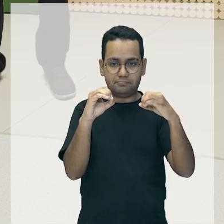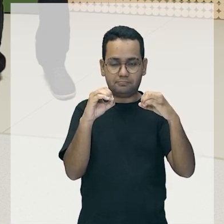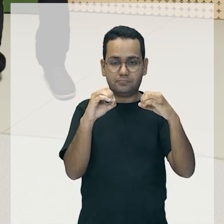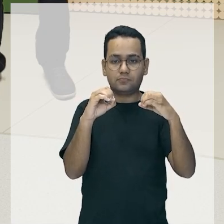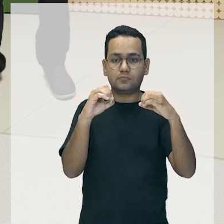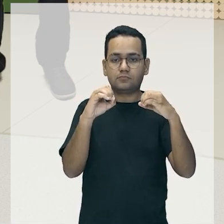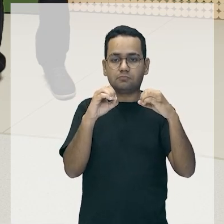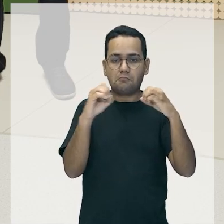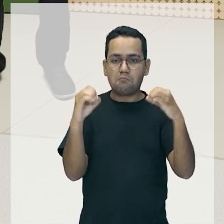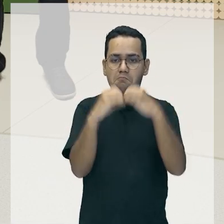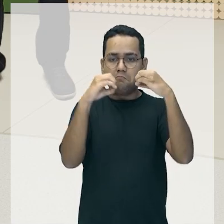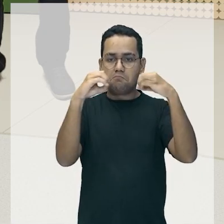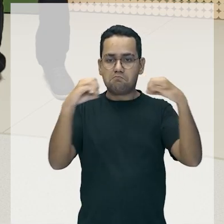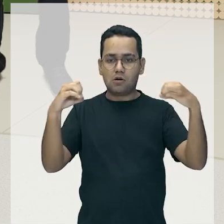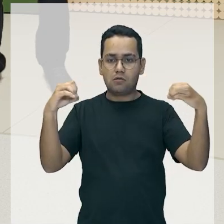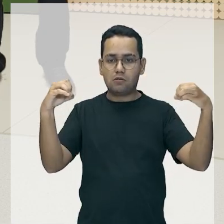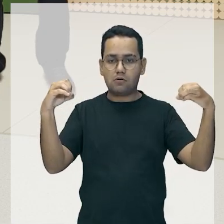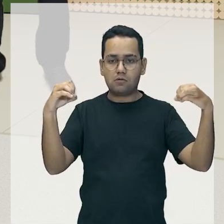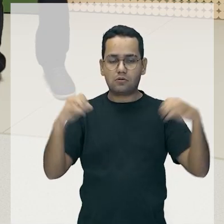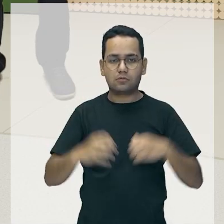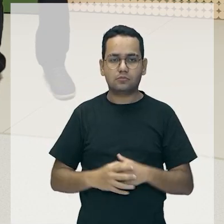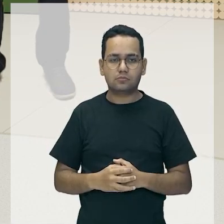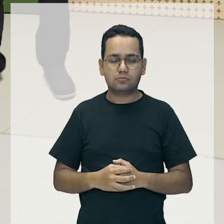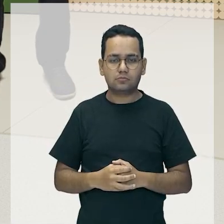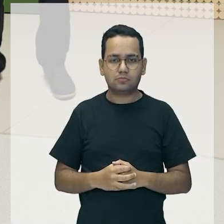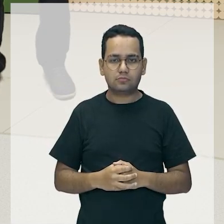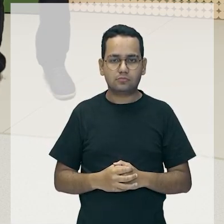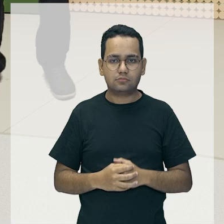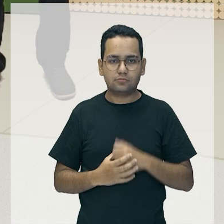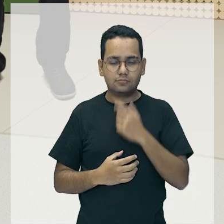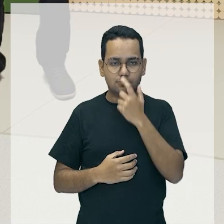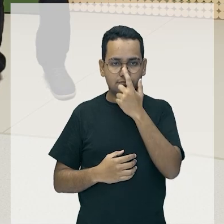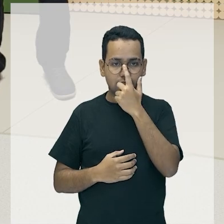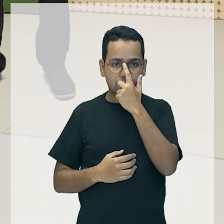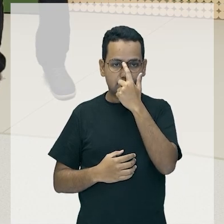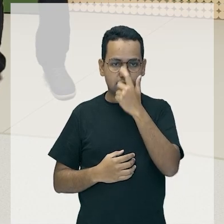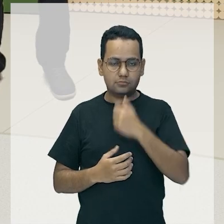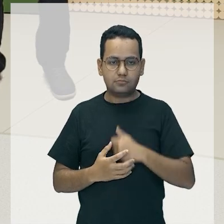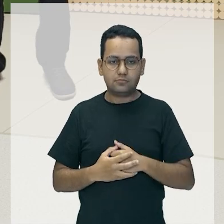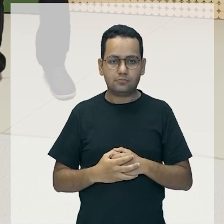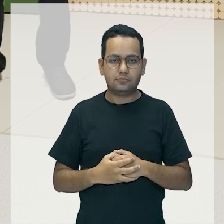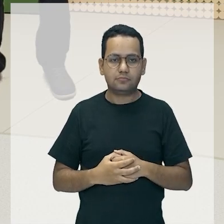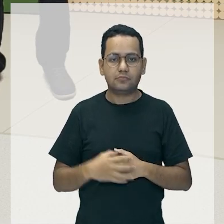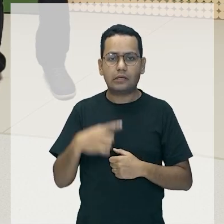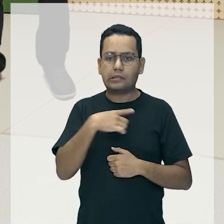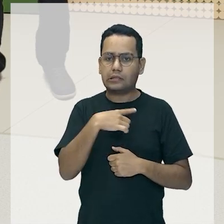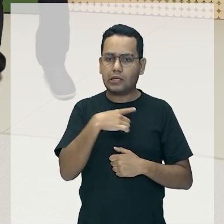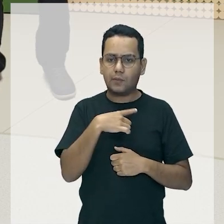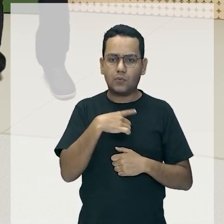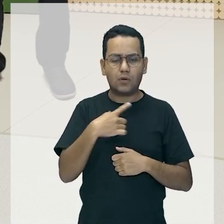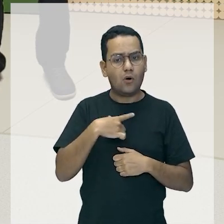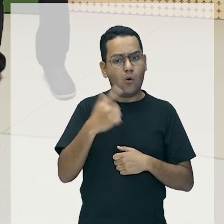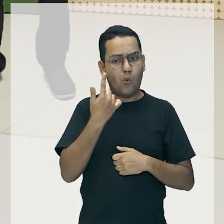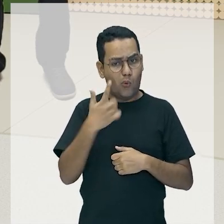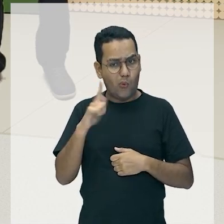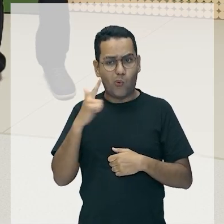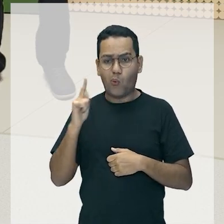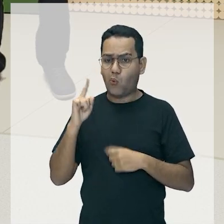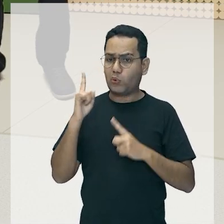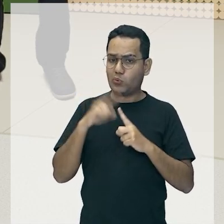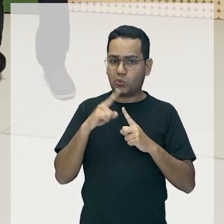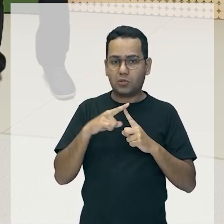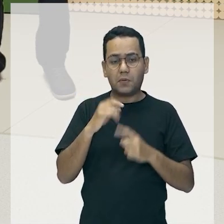quebra, né? Se quebra, tá bom, pessoal? Nós, inclusive, podemos ter uma reação em cadeia, tá, gente? Que é quando eu